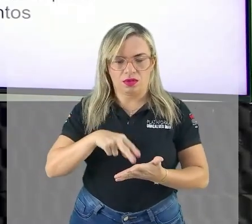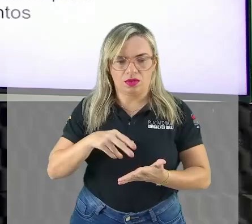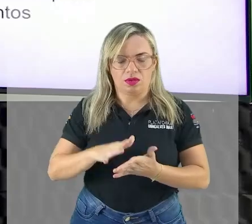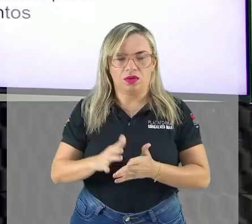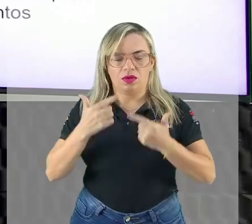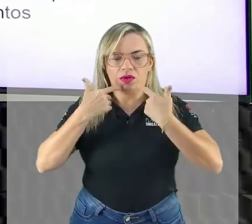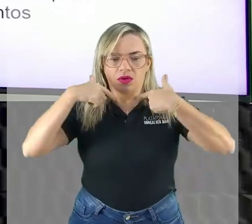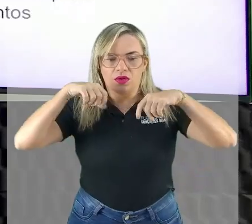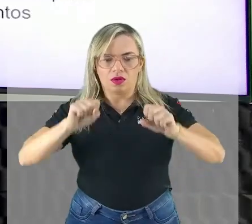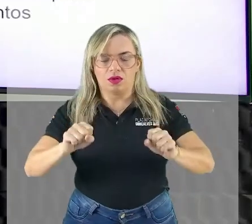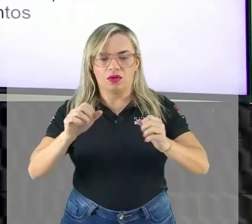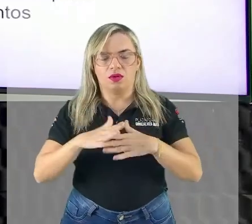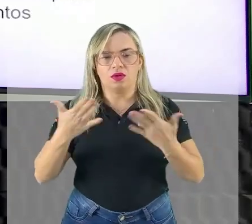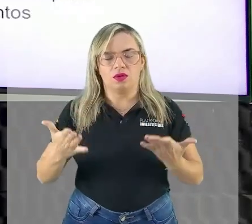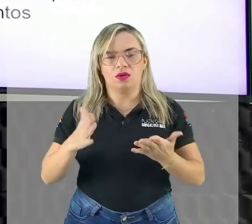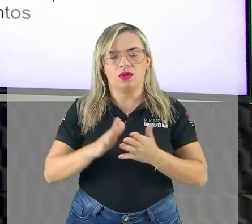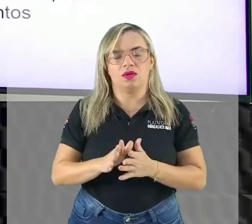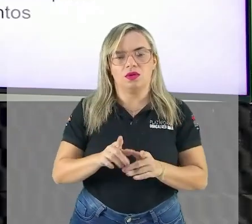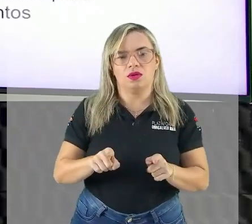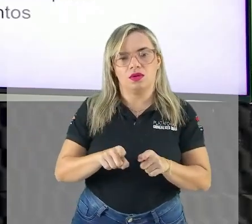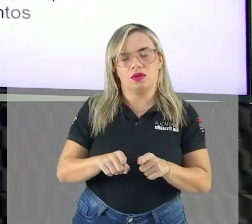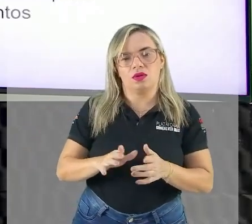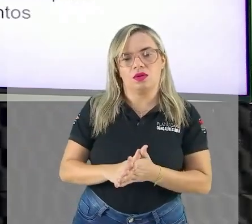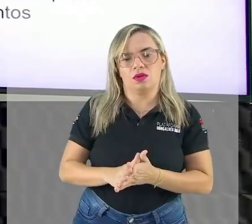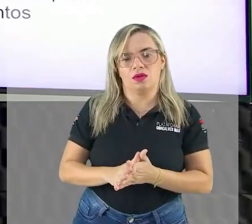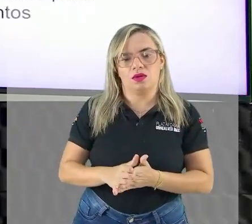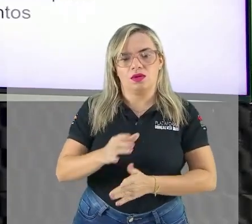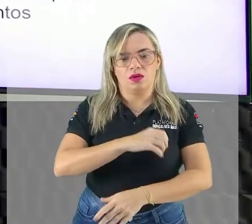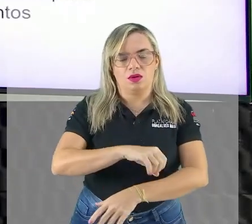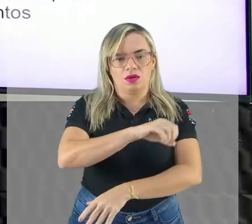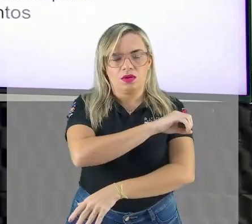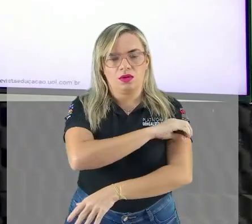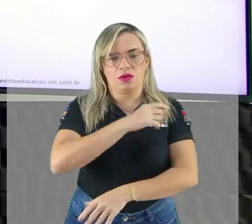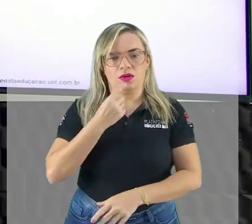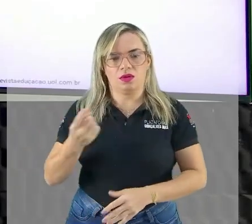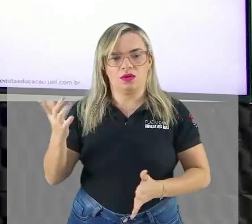os elementos linguísticos, e os analfabetos.